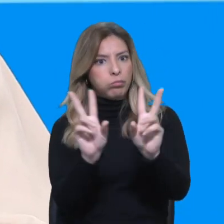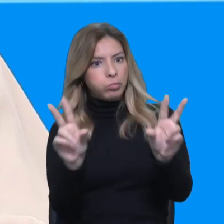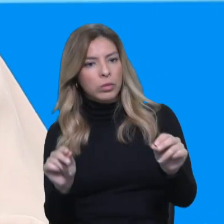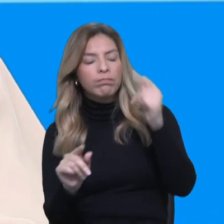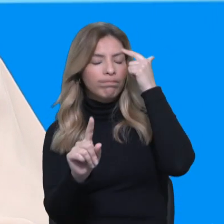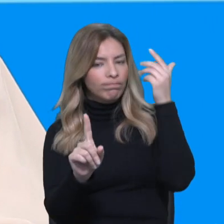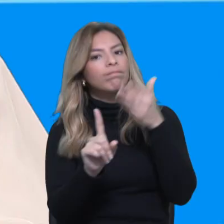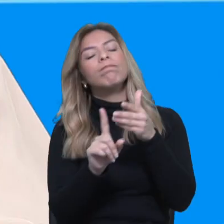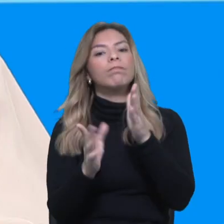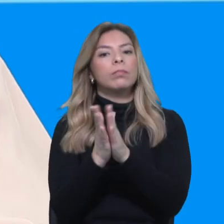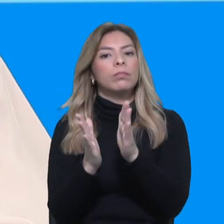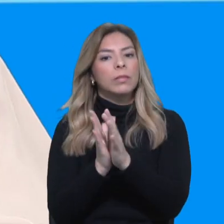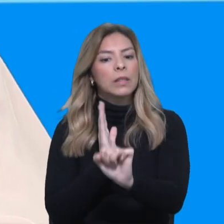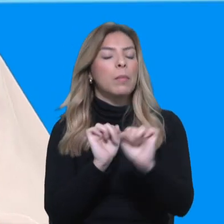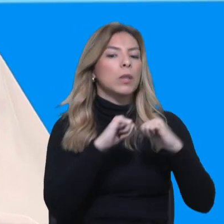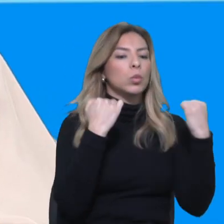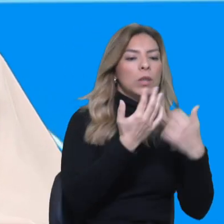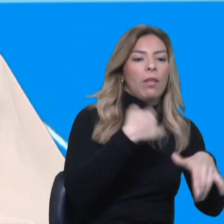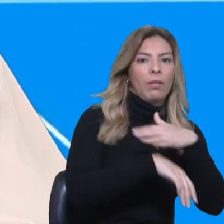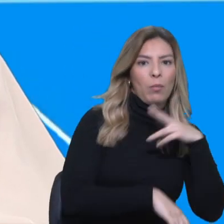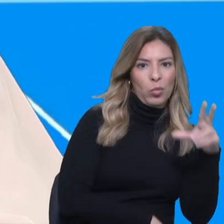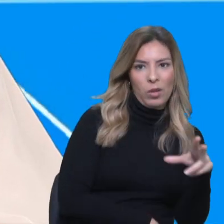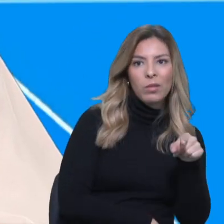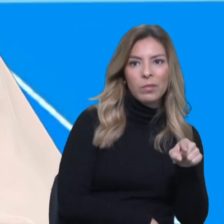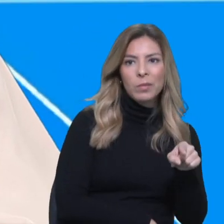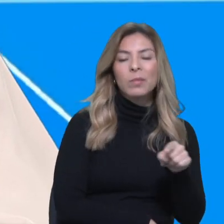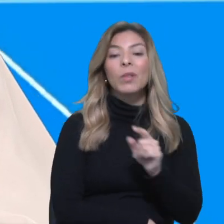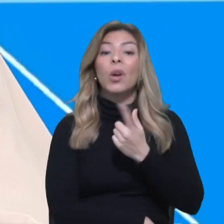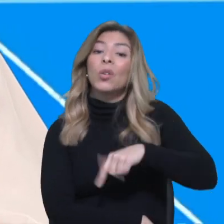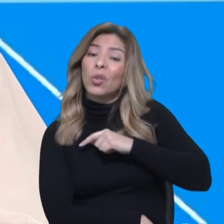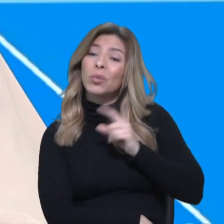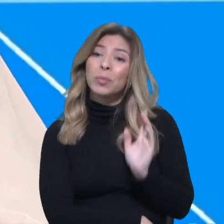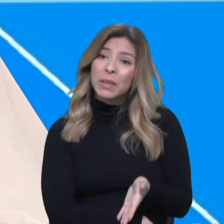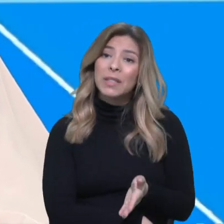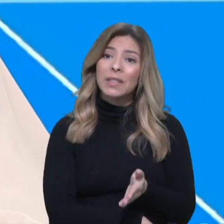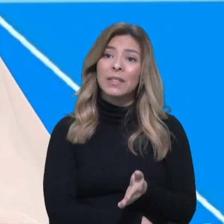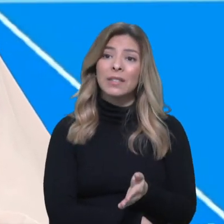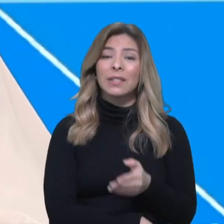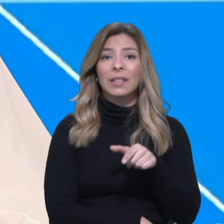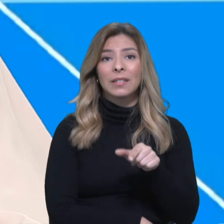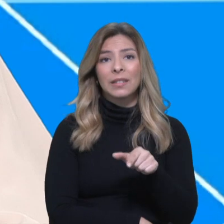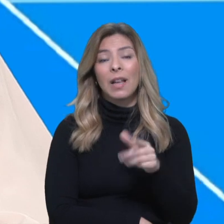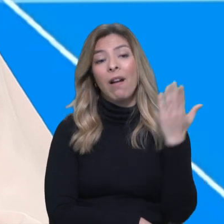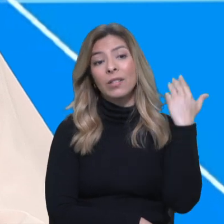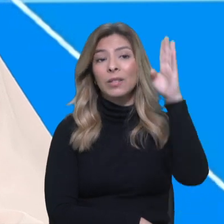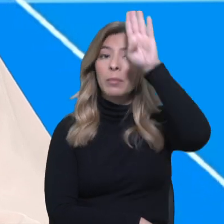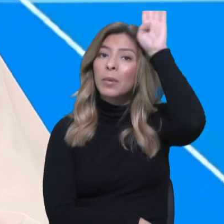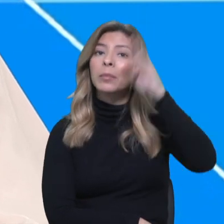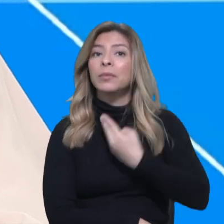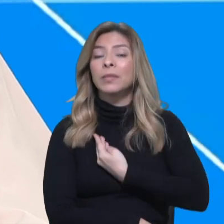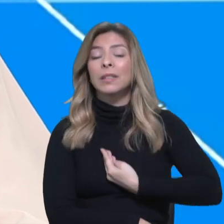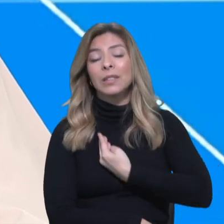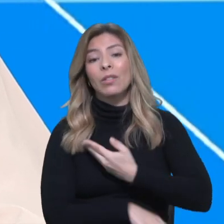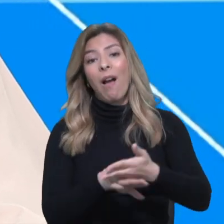e para a sociedade atual em Portugal. E acho que precisamos mesmo destes sinais, como dizia o Papa Francisco em